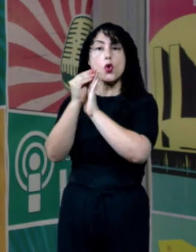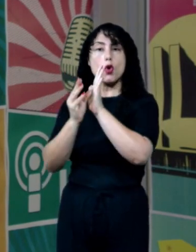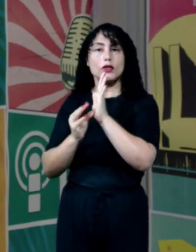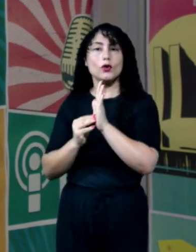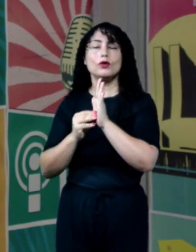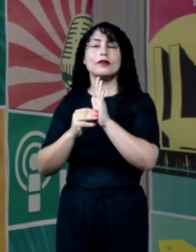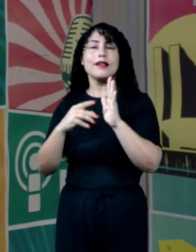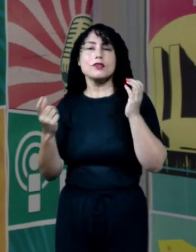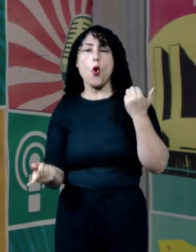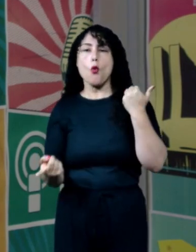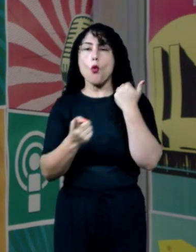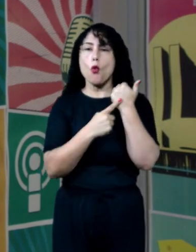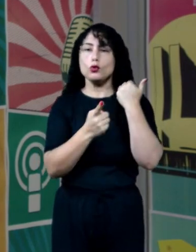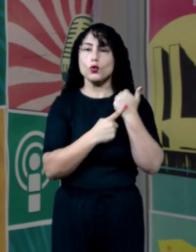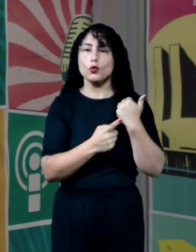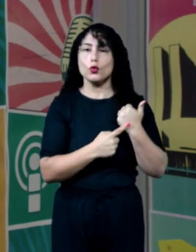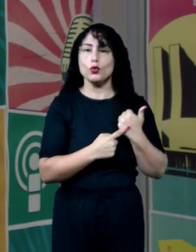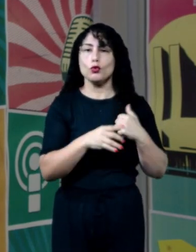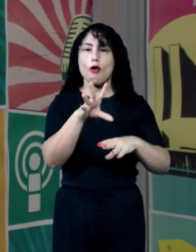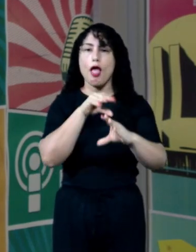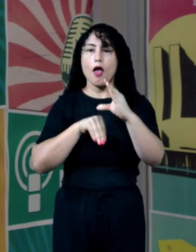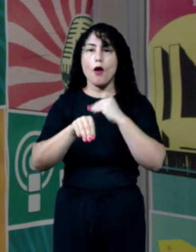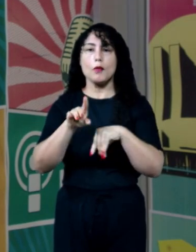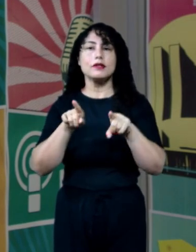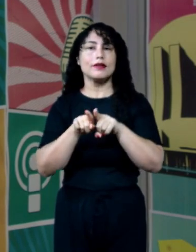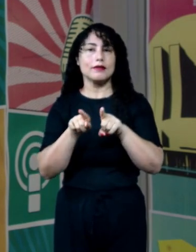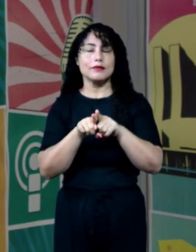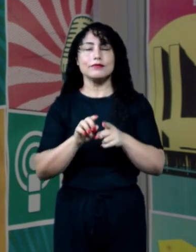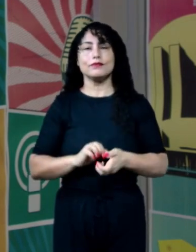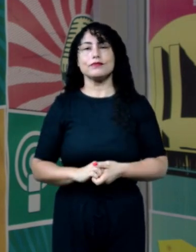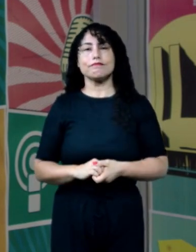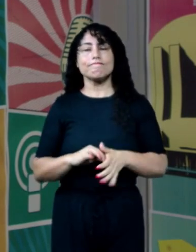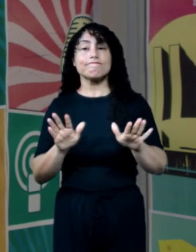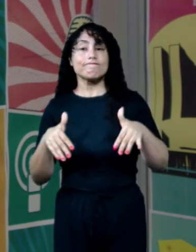estão curtindo, né? E também, então, assim,